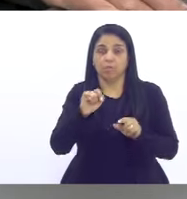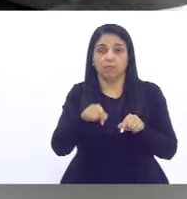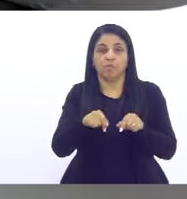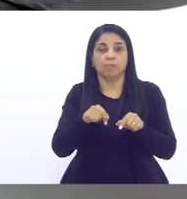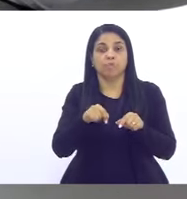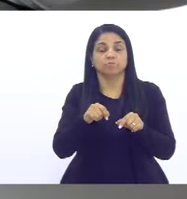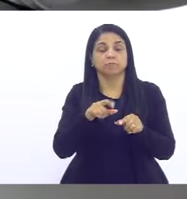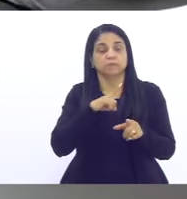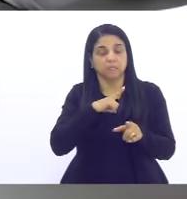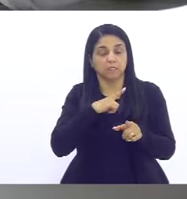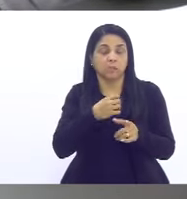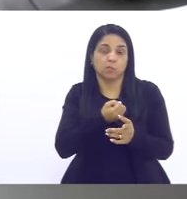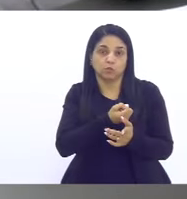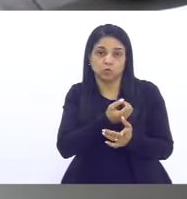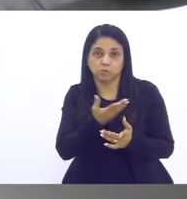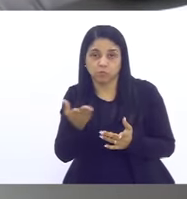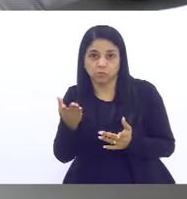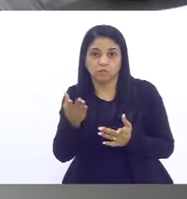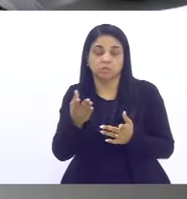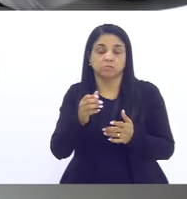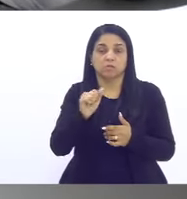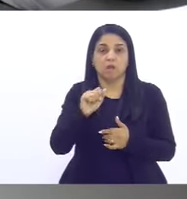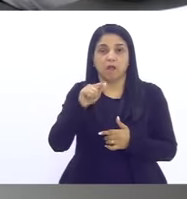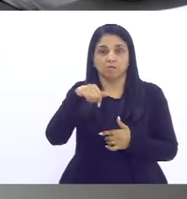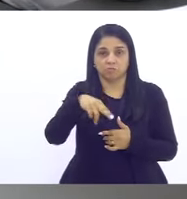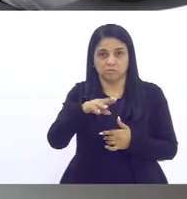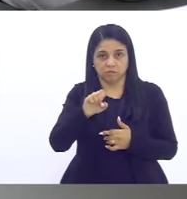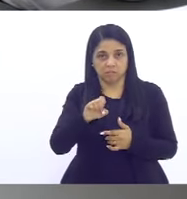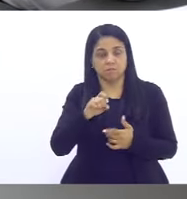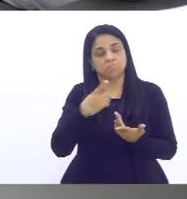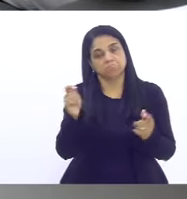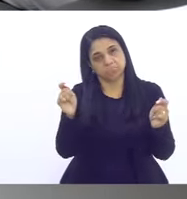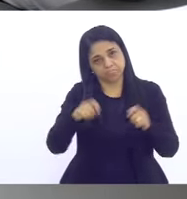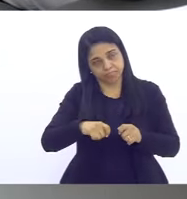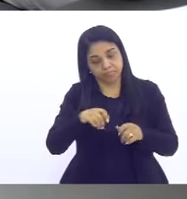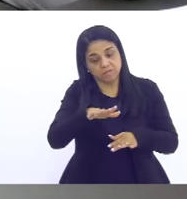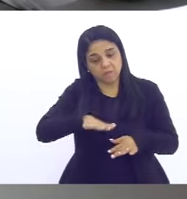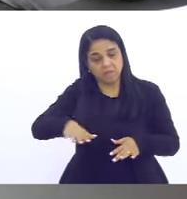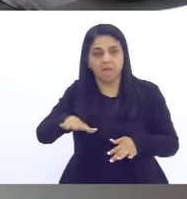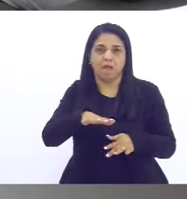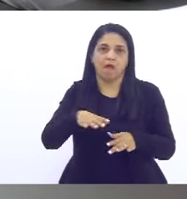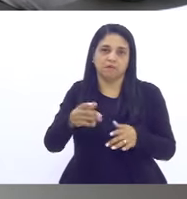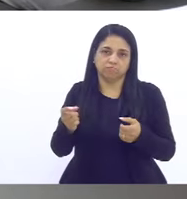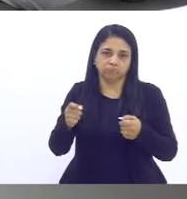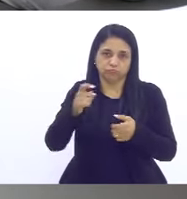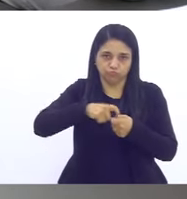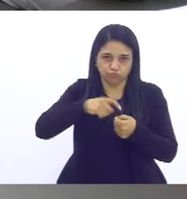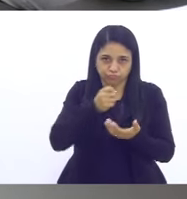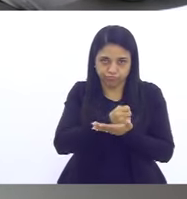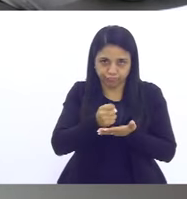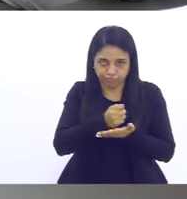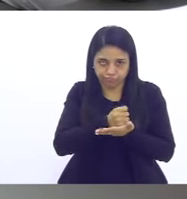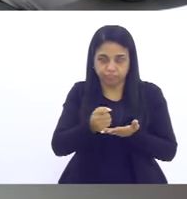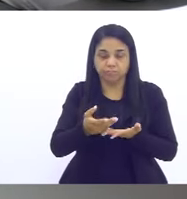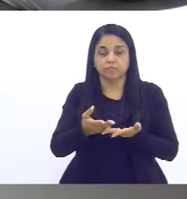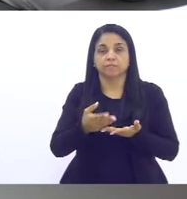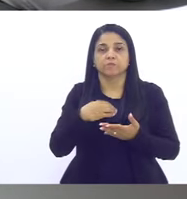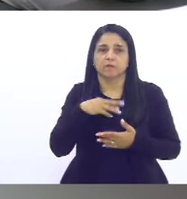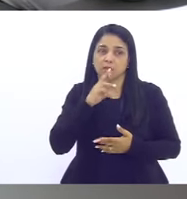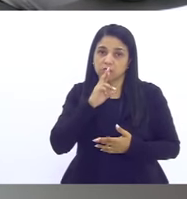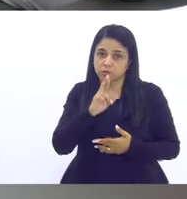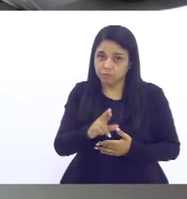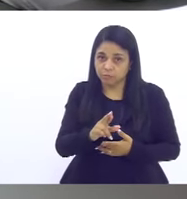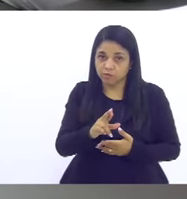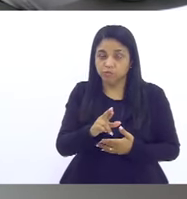uma quantidade mínima de agências funcionando dentro da nossa área de concessão. Tá? Não sei se eu consegui responder a